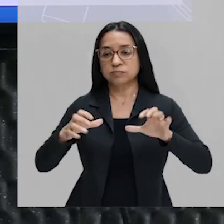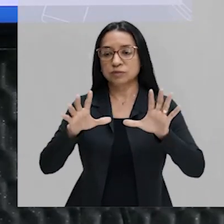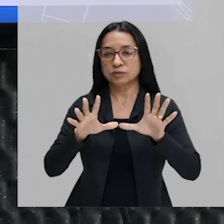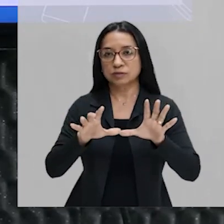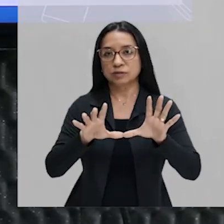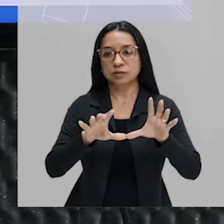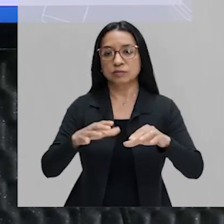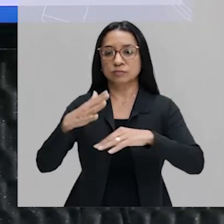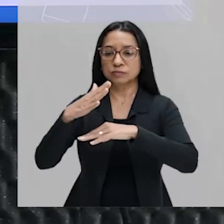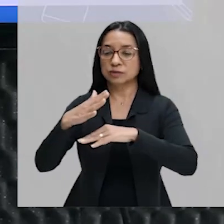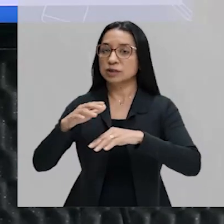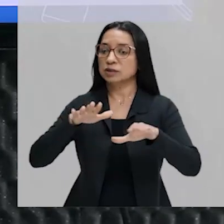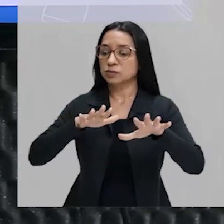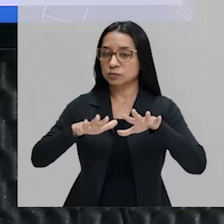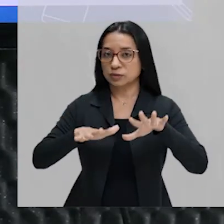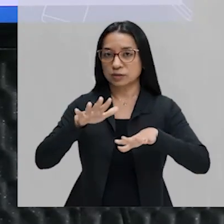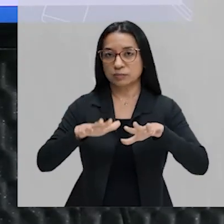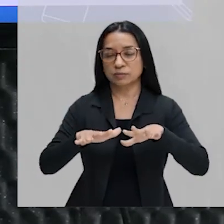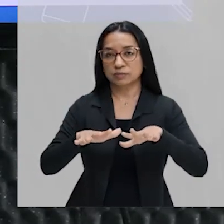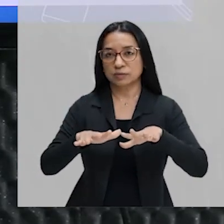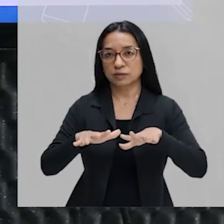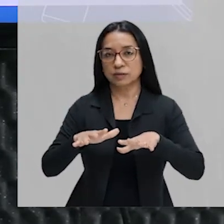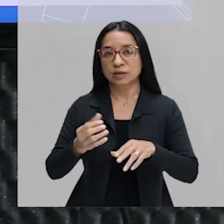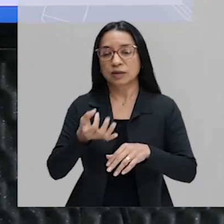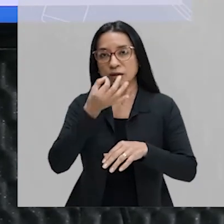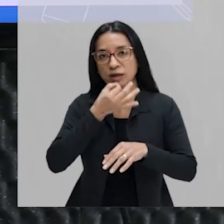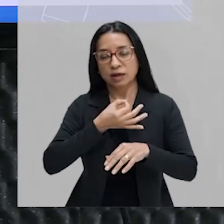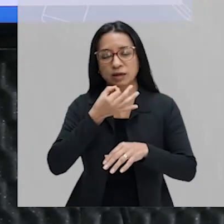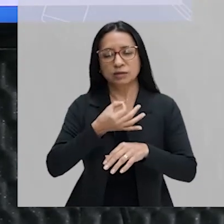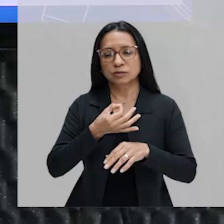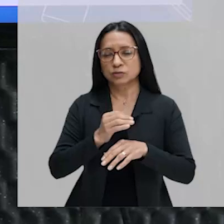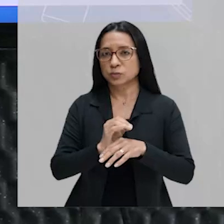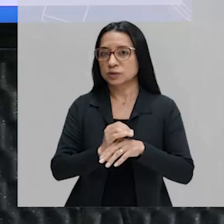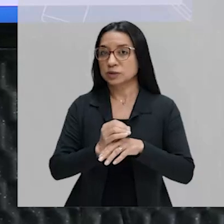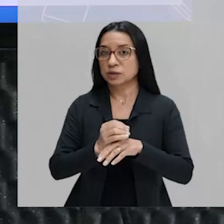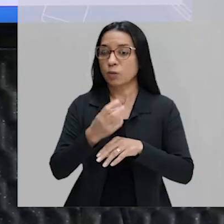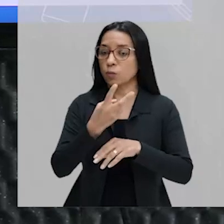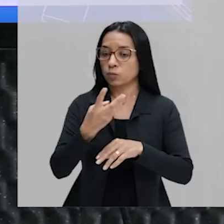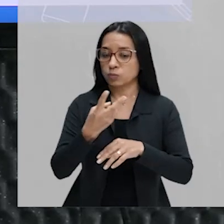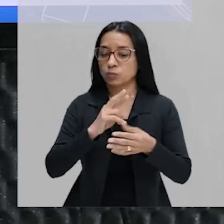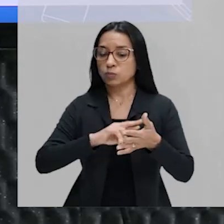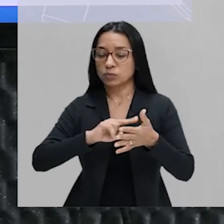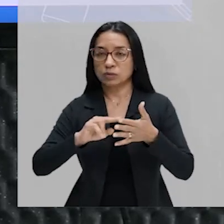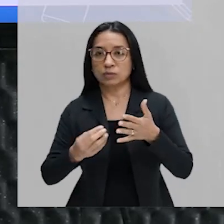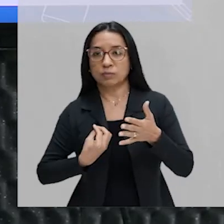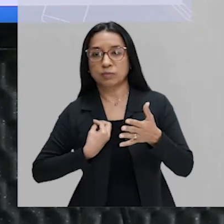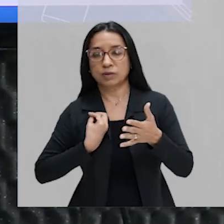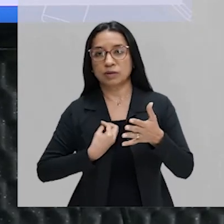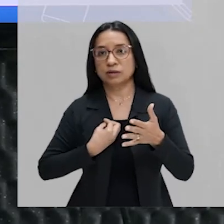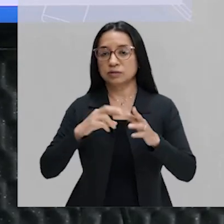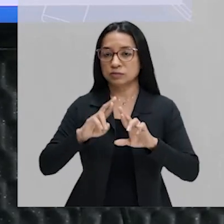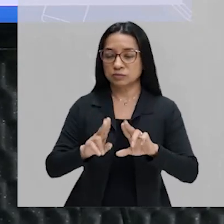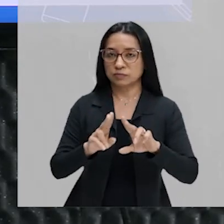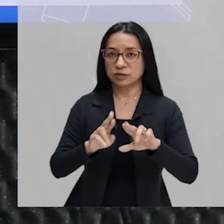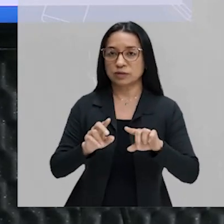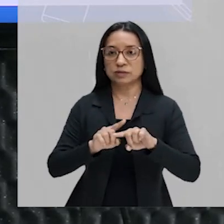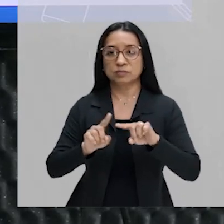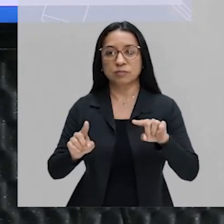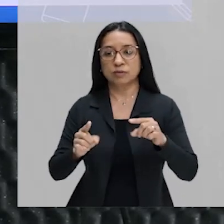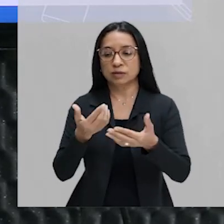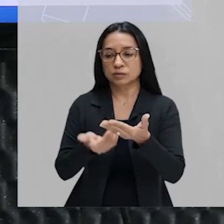indivíduos diferentes, mas as aves e os répteis eles compartilham muitas características semelhantes,